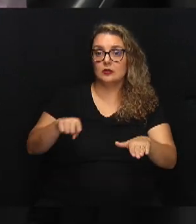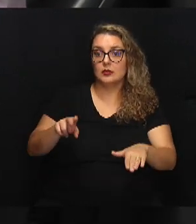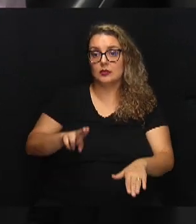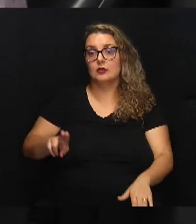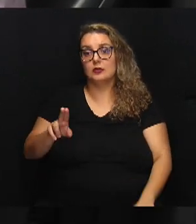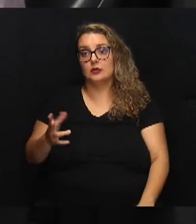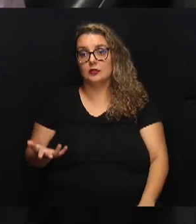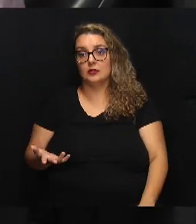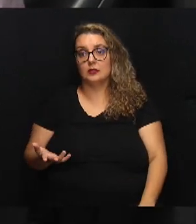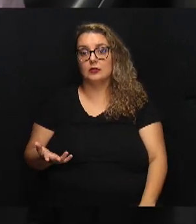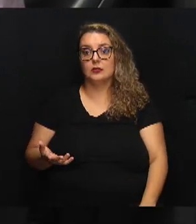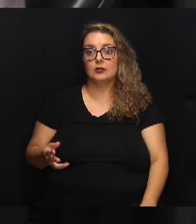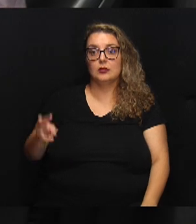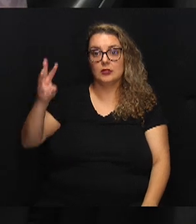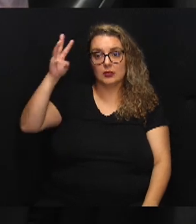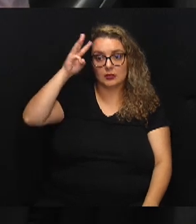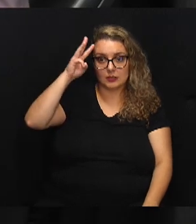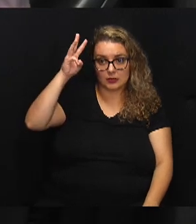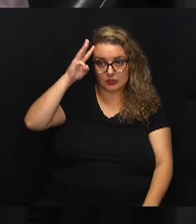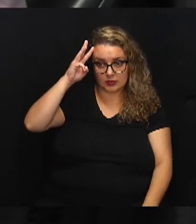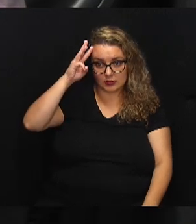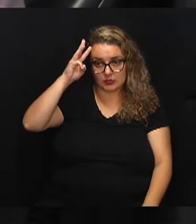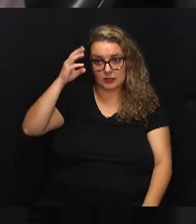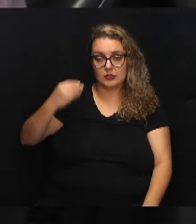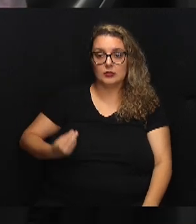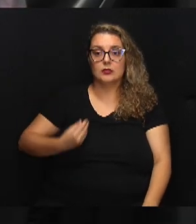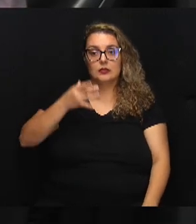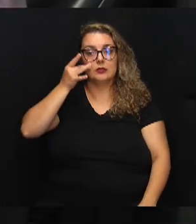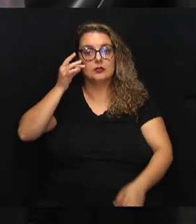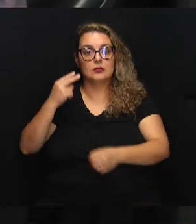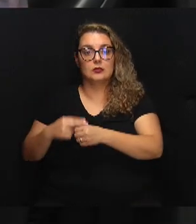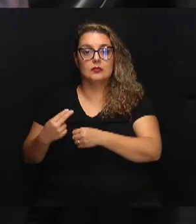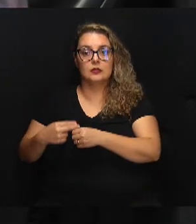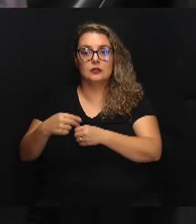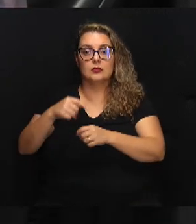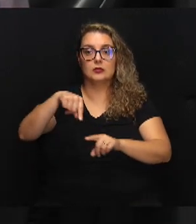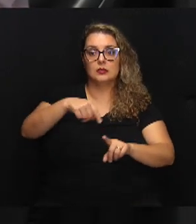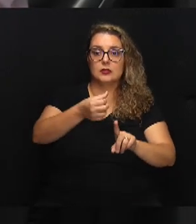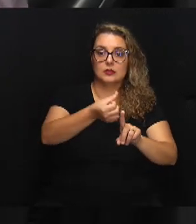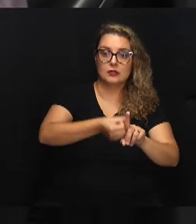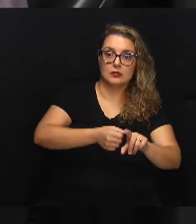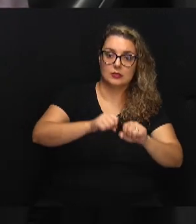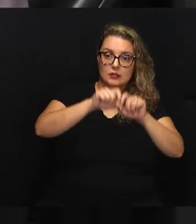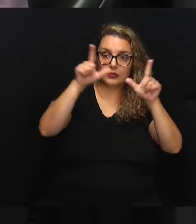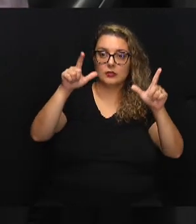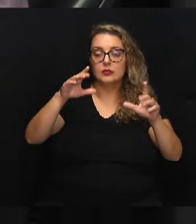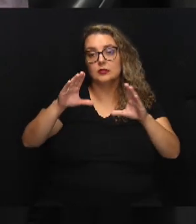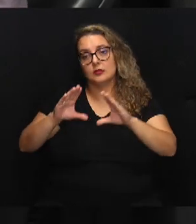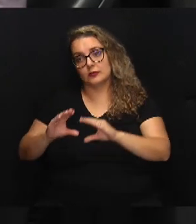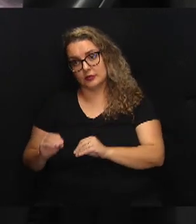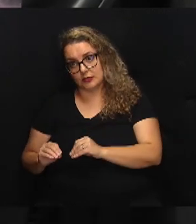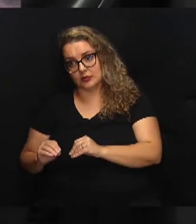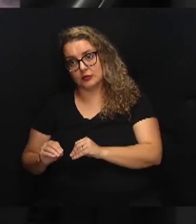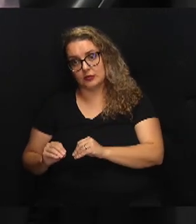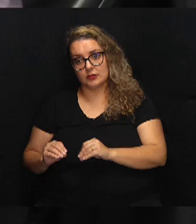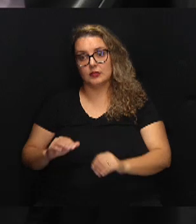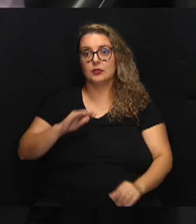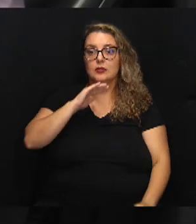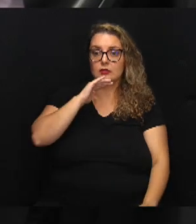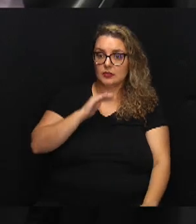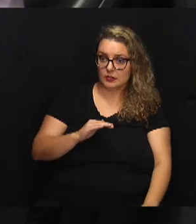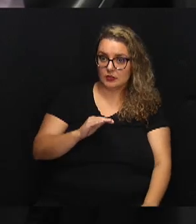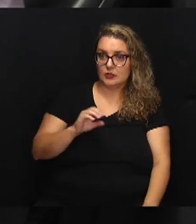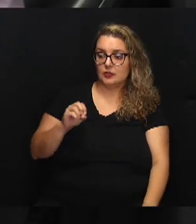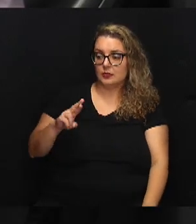Então, terças-feiras, né, eu estarei na Unicamp nesse semestre dando aula de manhã e à noite, e à tarde vou fazer